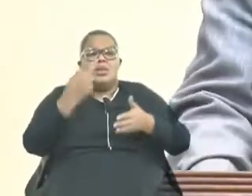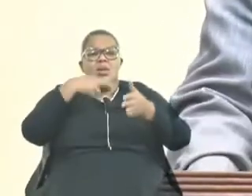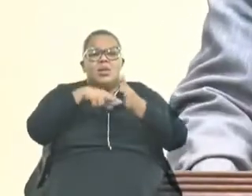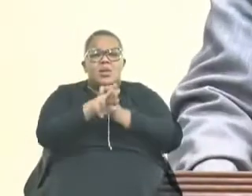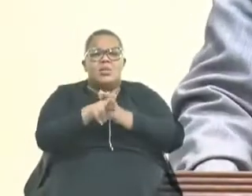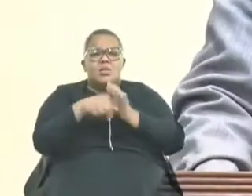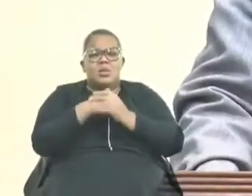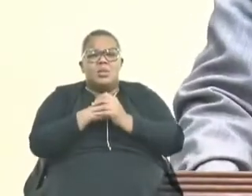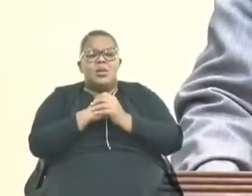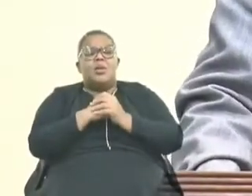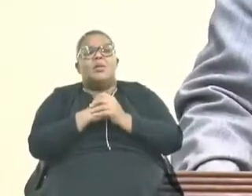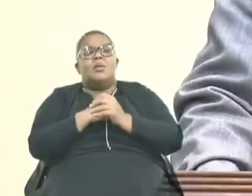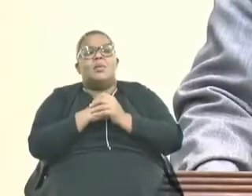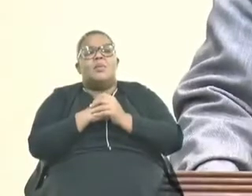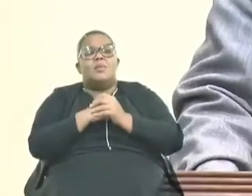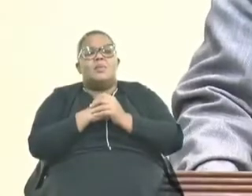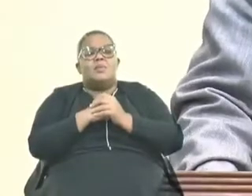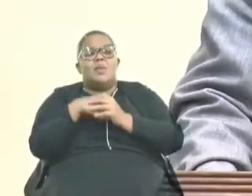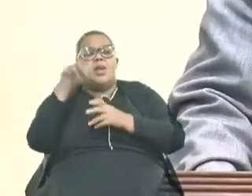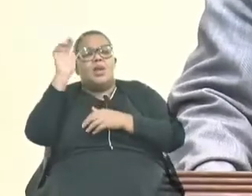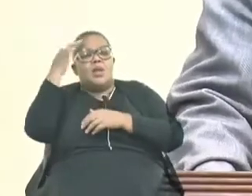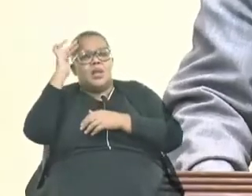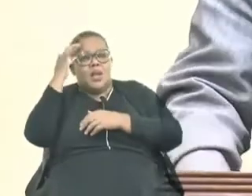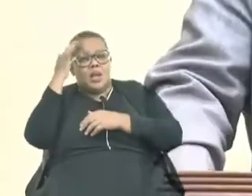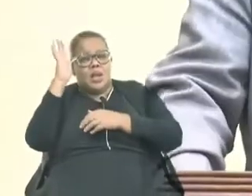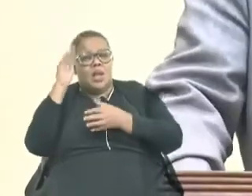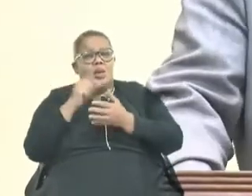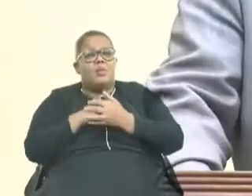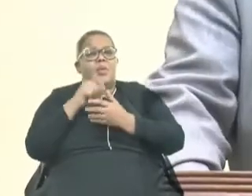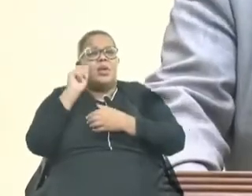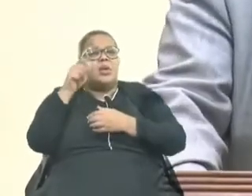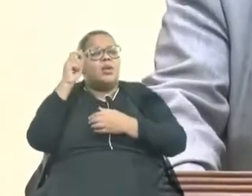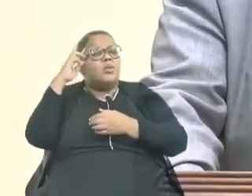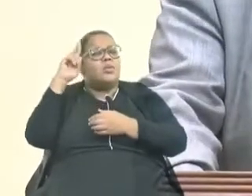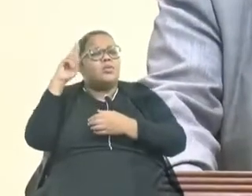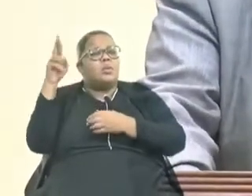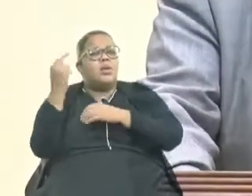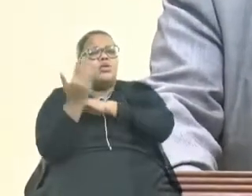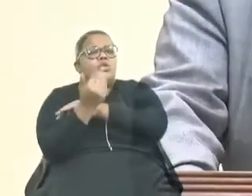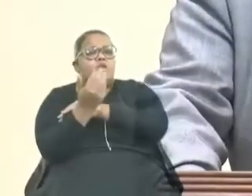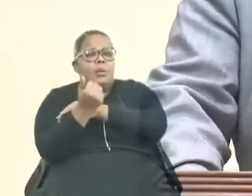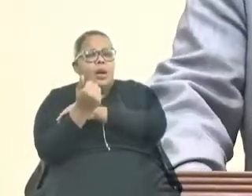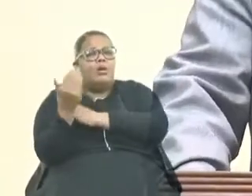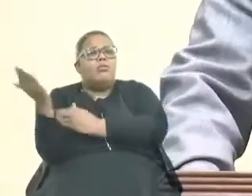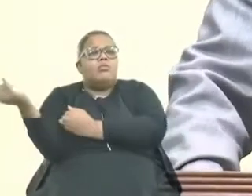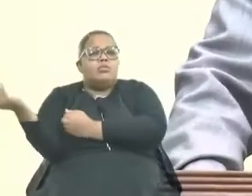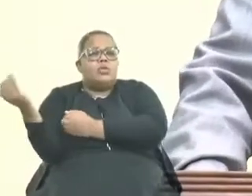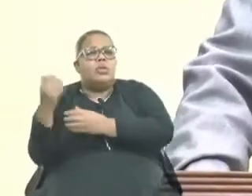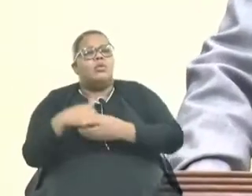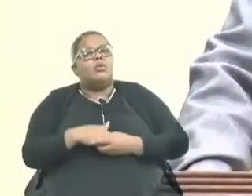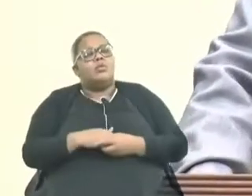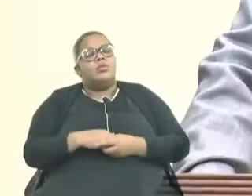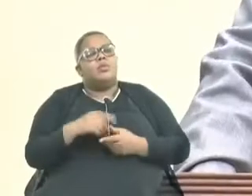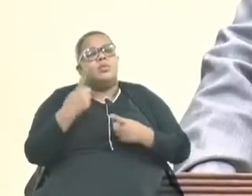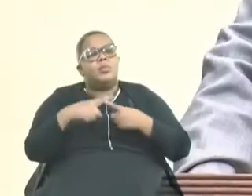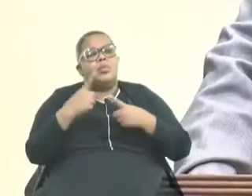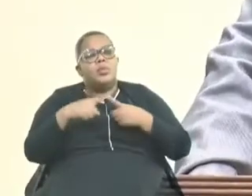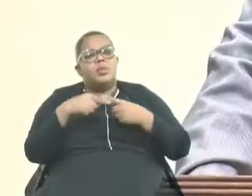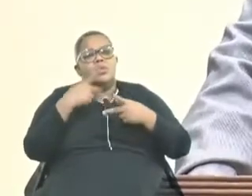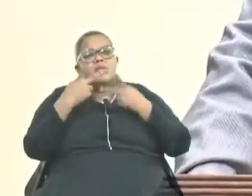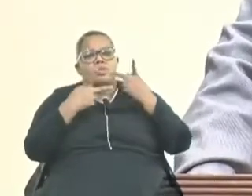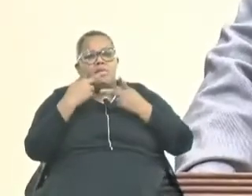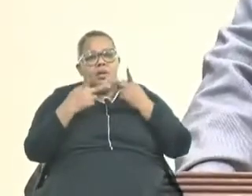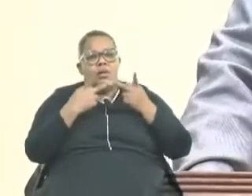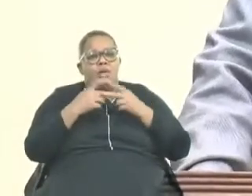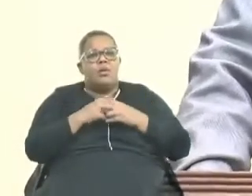respondeu ele entendeu ele que o senhor chamava o jovem por isso Eli disse